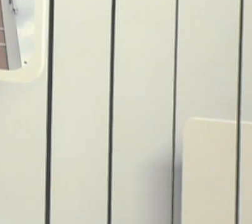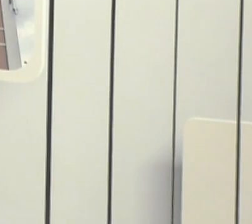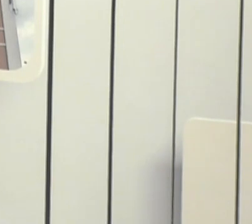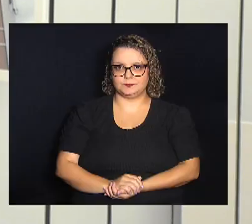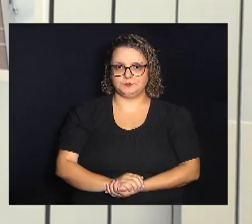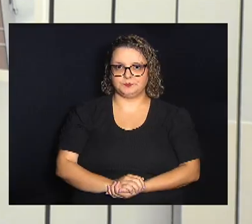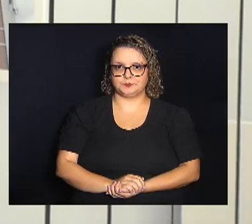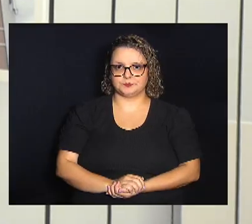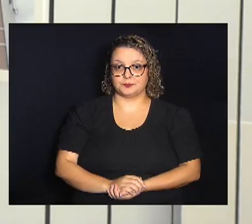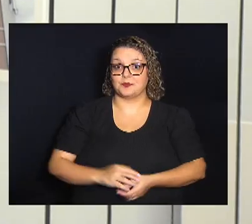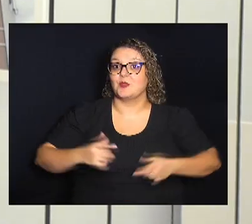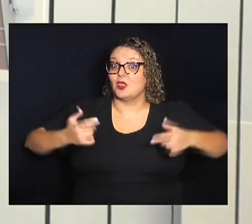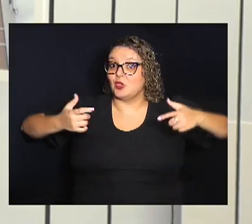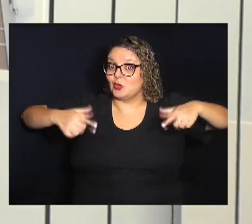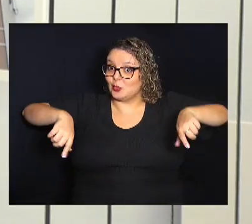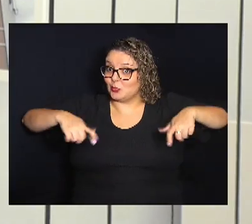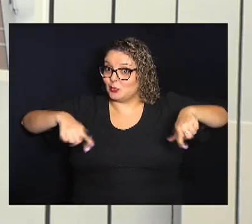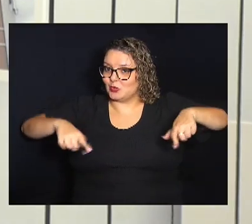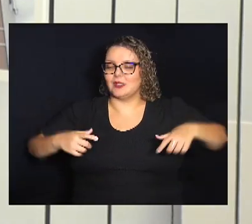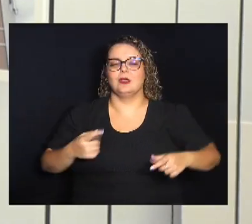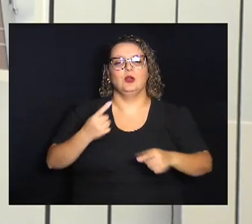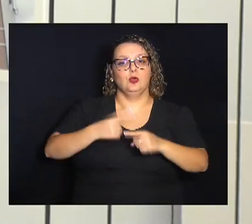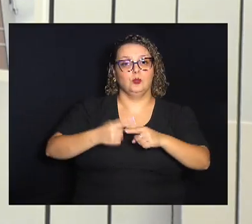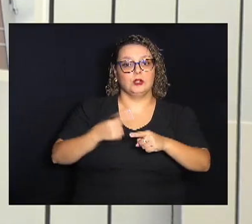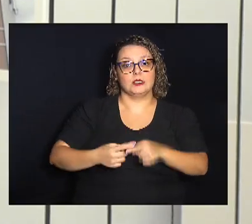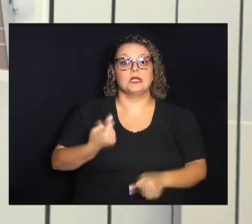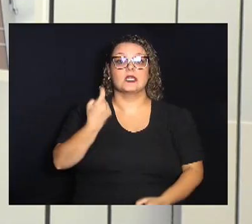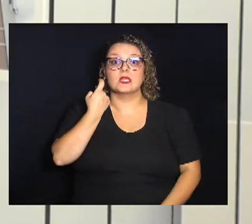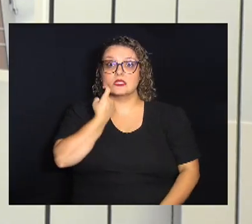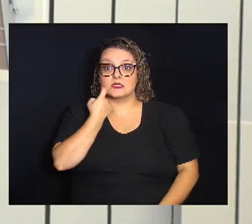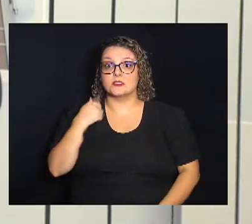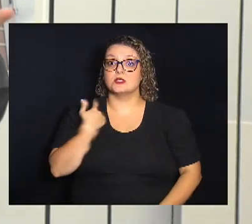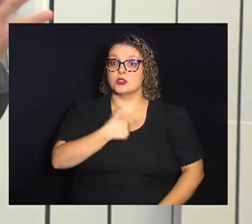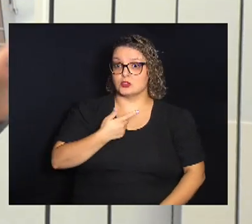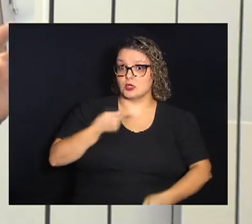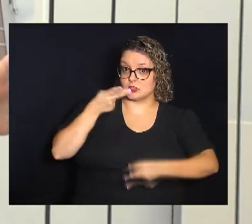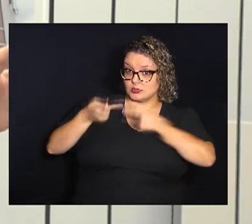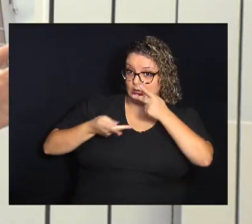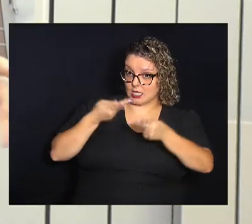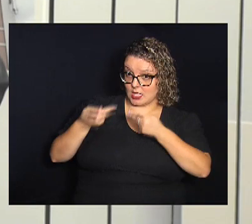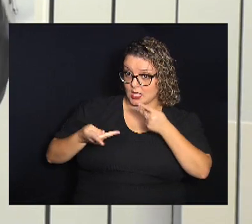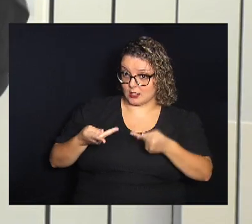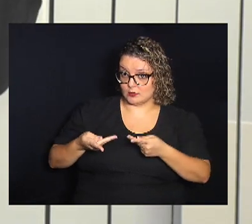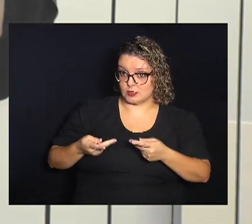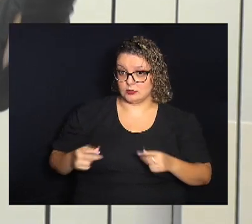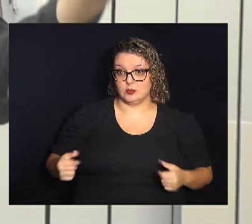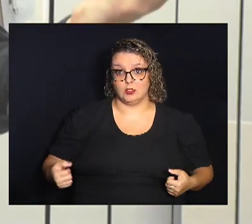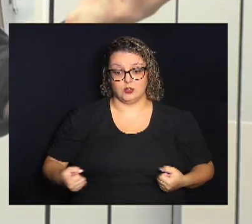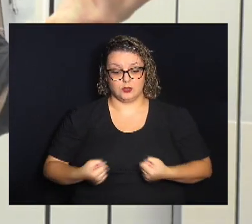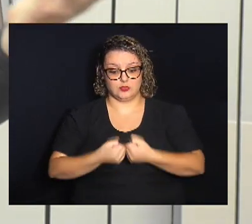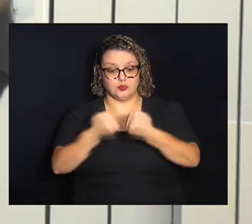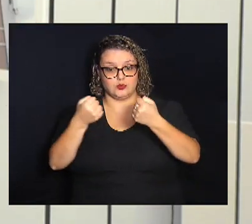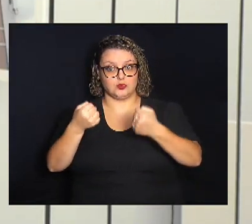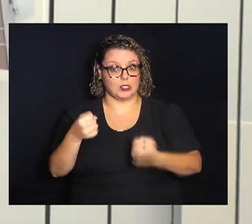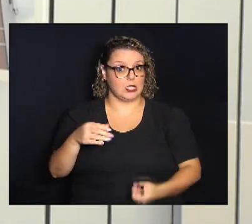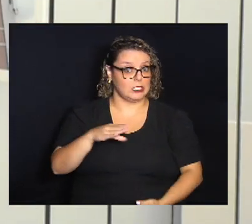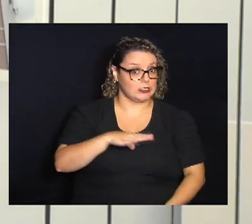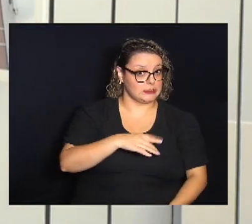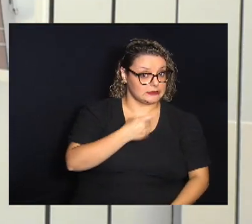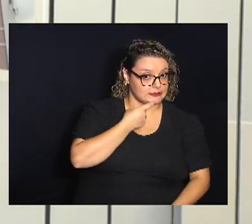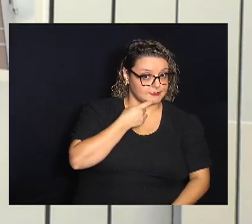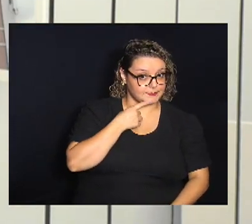Vamos balançar as redes porque na sexta-feira nós falamos aqui, sobre os duelos entre os campineiros e